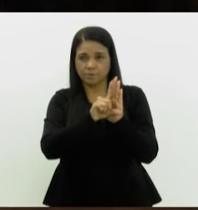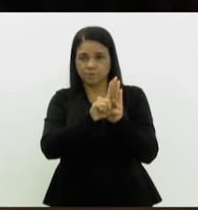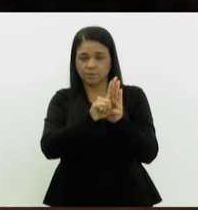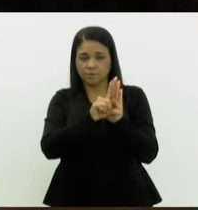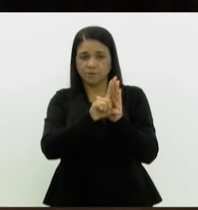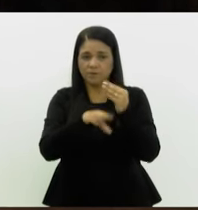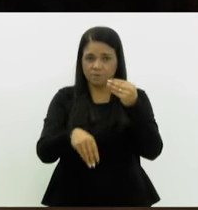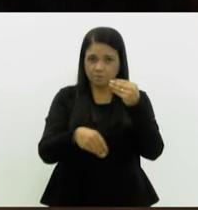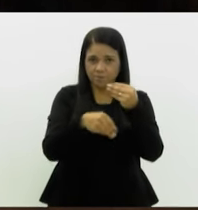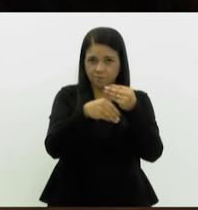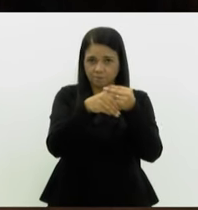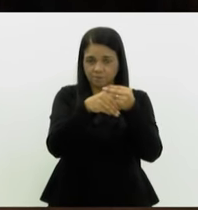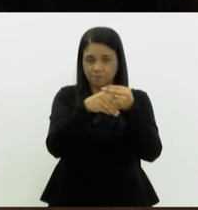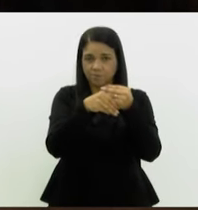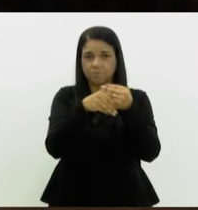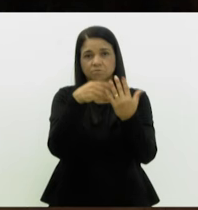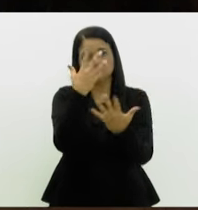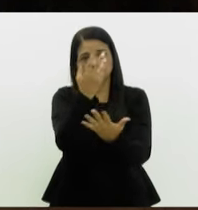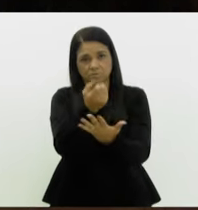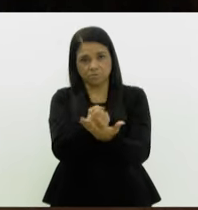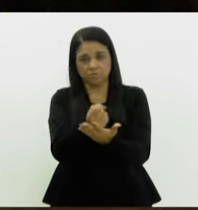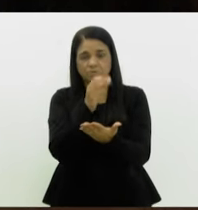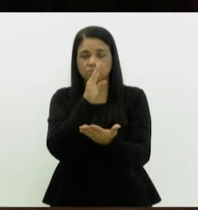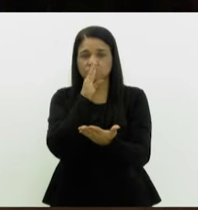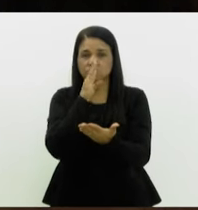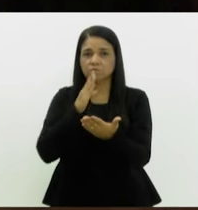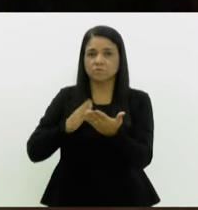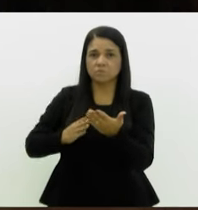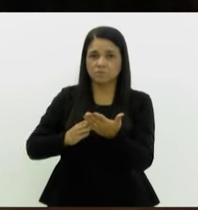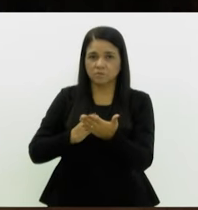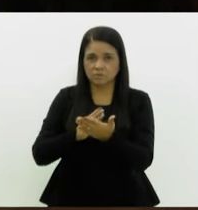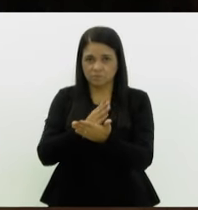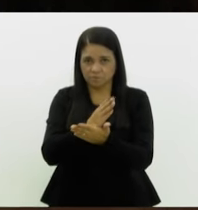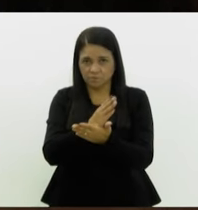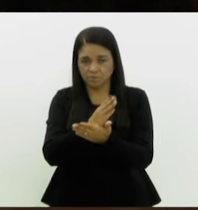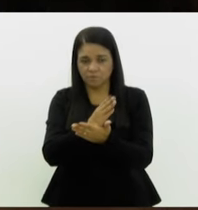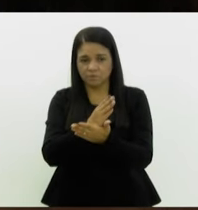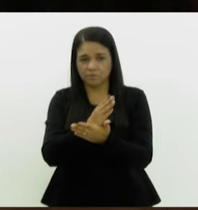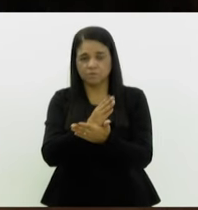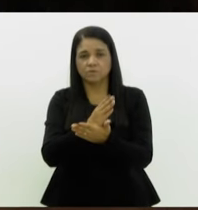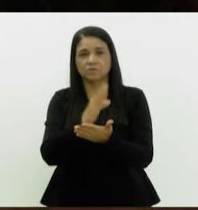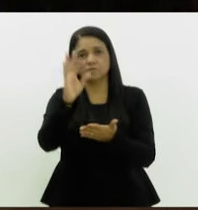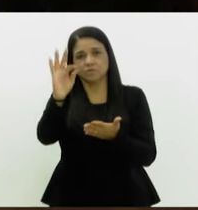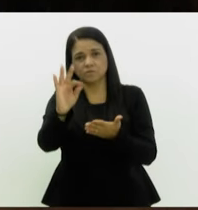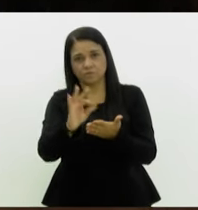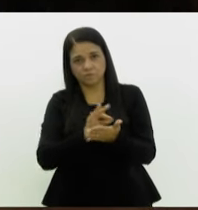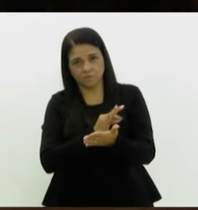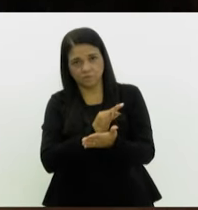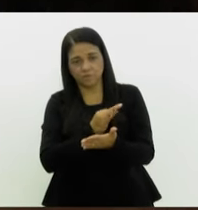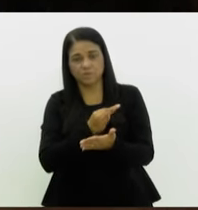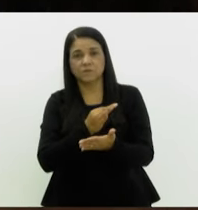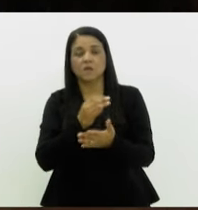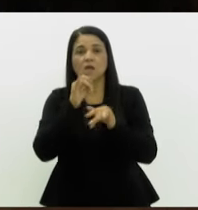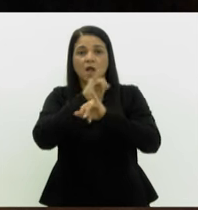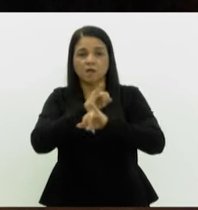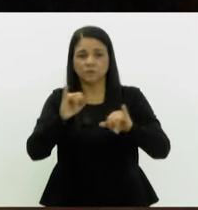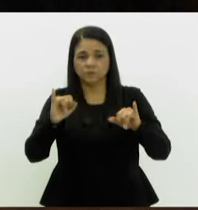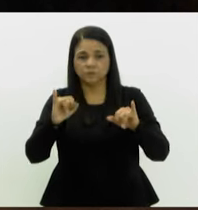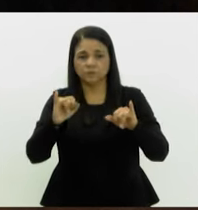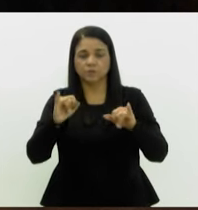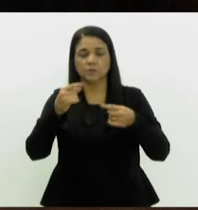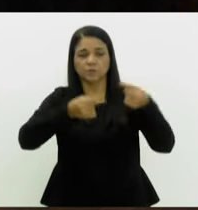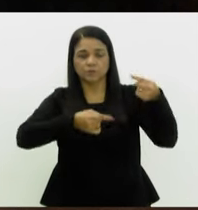assim emendado. Senhores que aprovam, permaneçam como estão, aprovado, vai autógrafo. Anuncio.